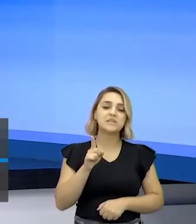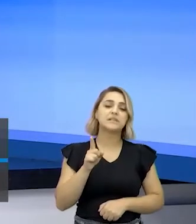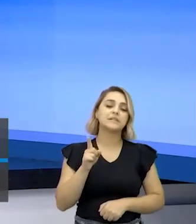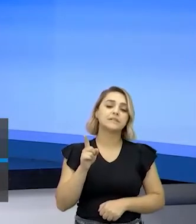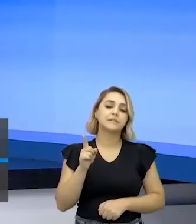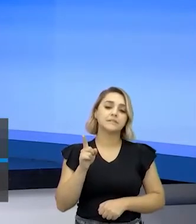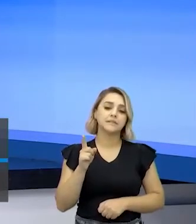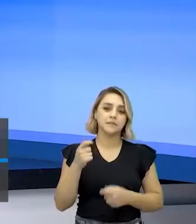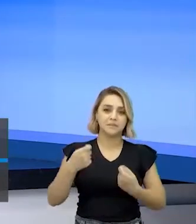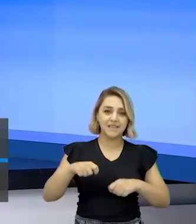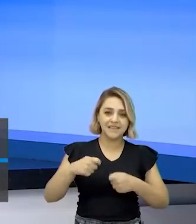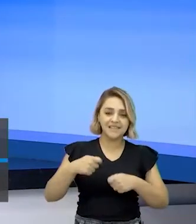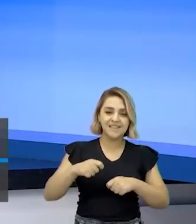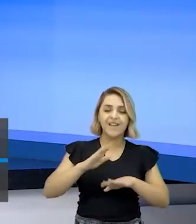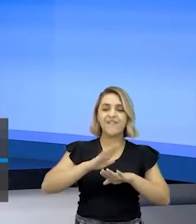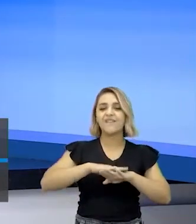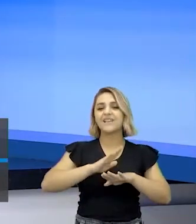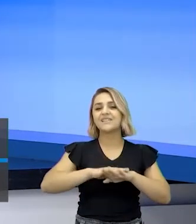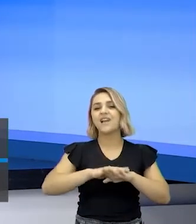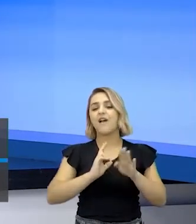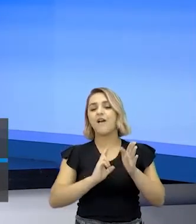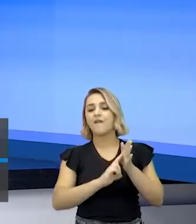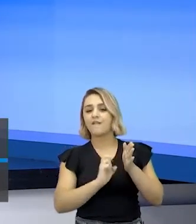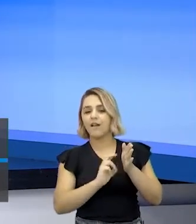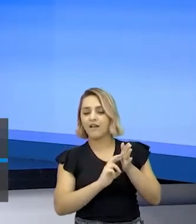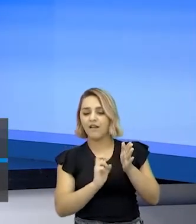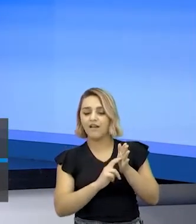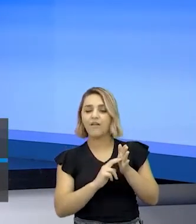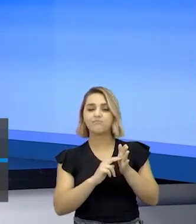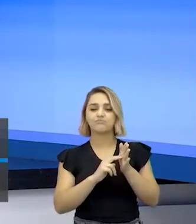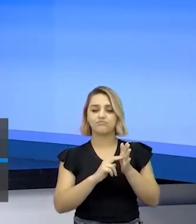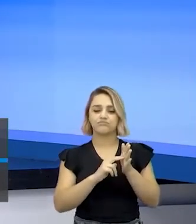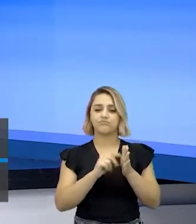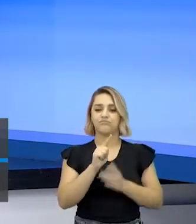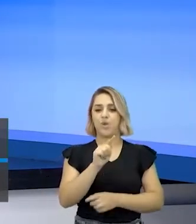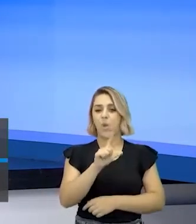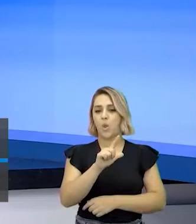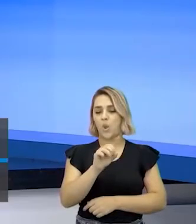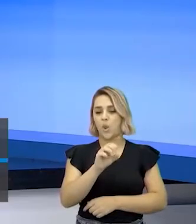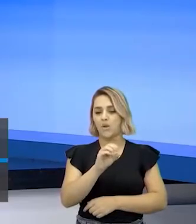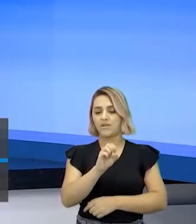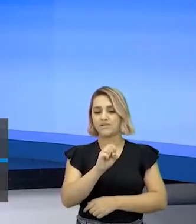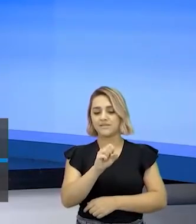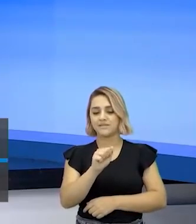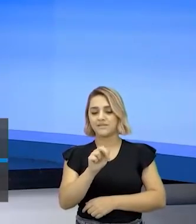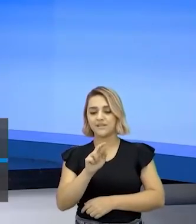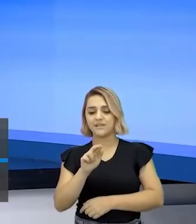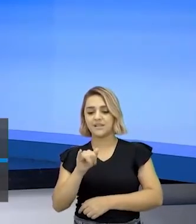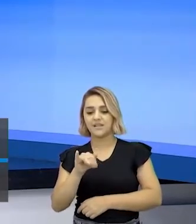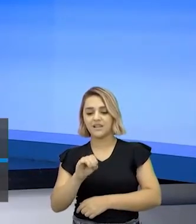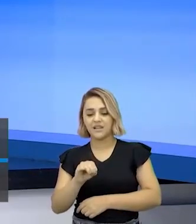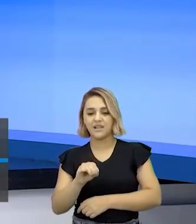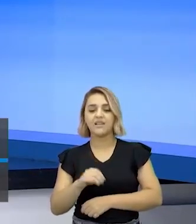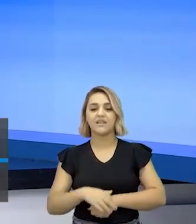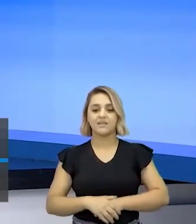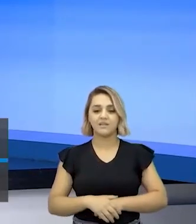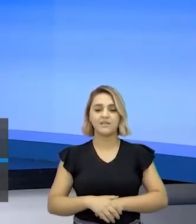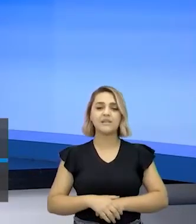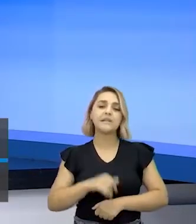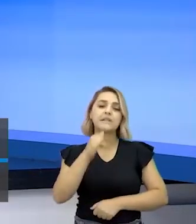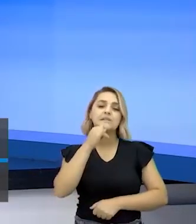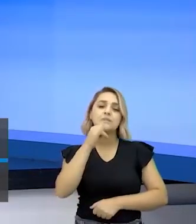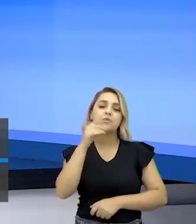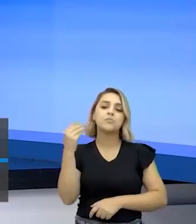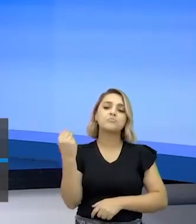um glossáriozinho ali, né? Sim. Uma nota de rodapé. Isso. Uhum. Então, se nós tivéssemos colocado esse